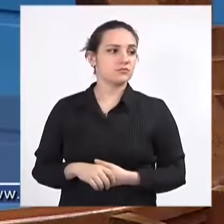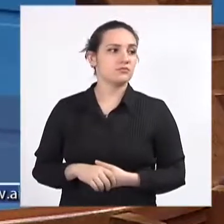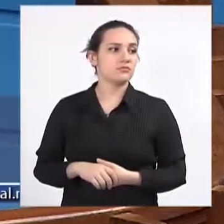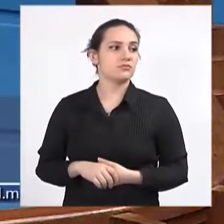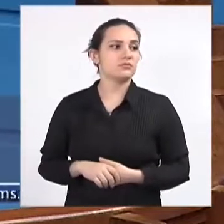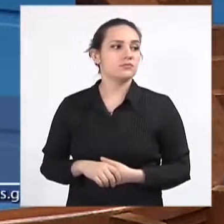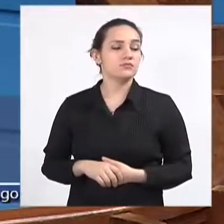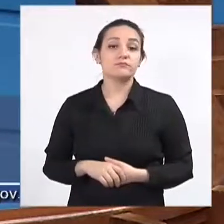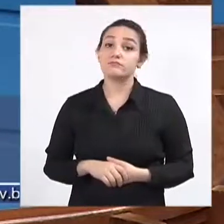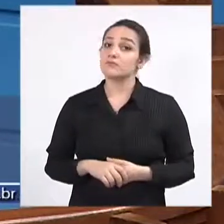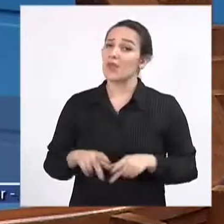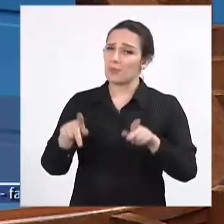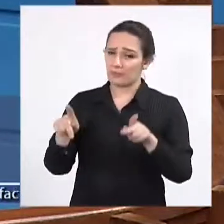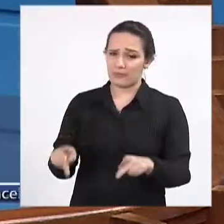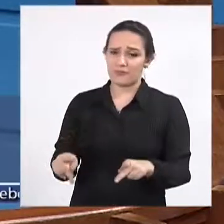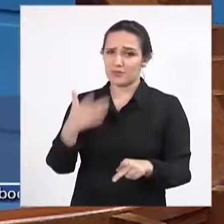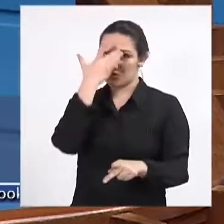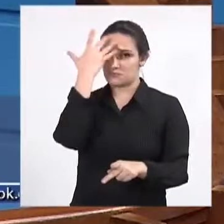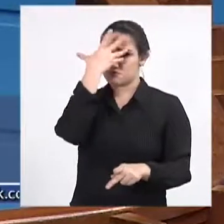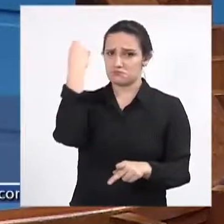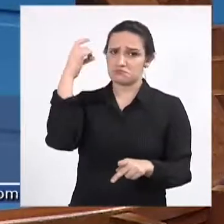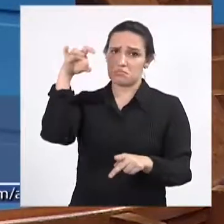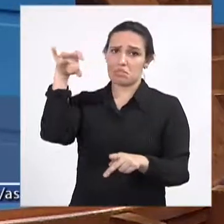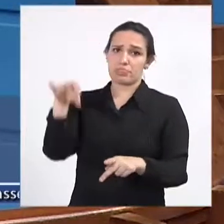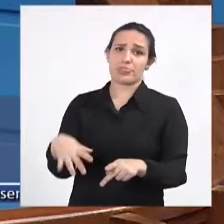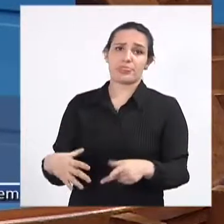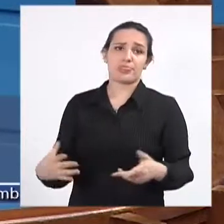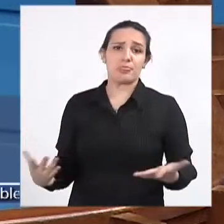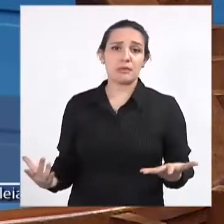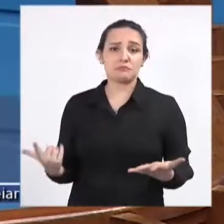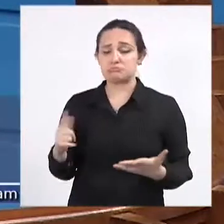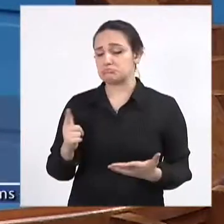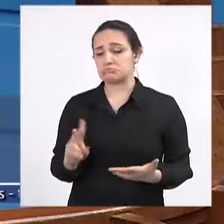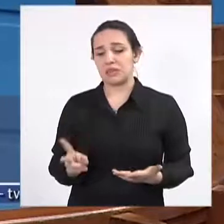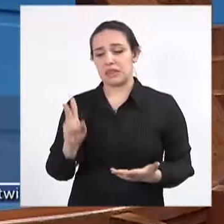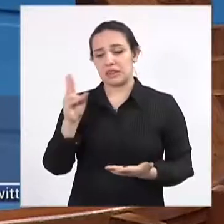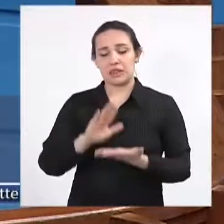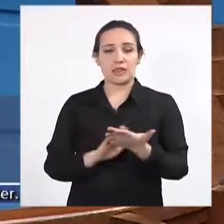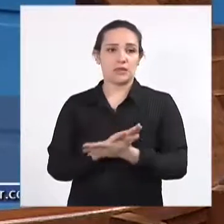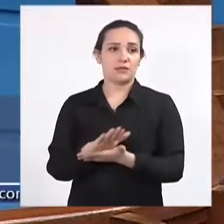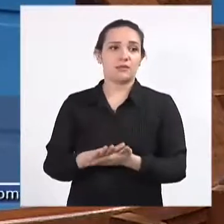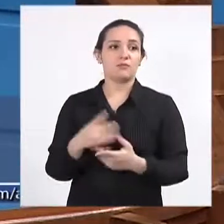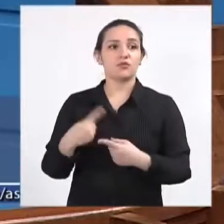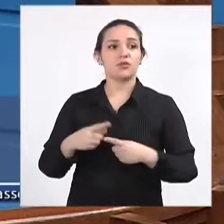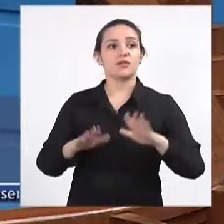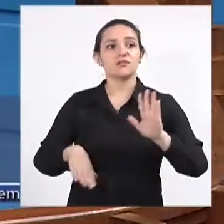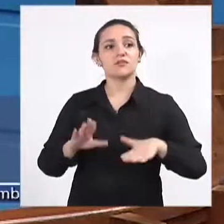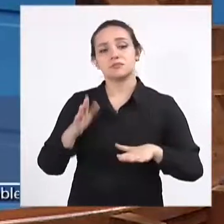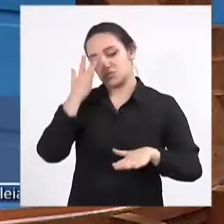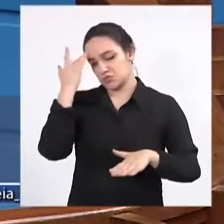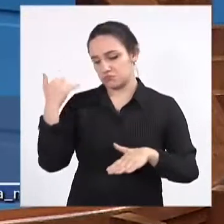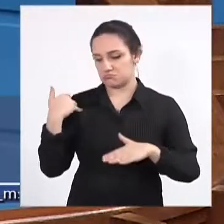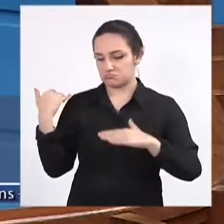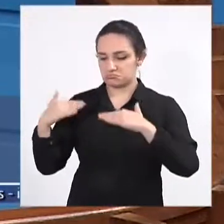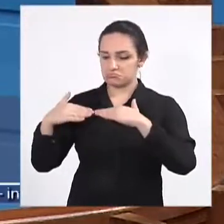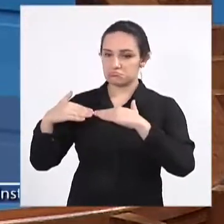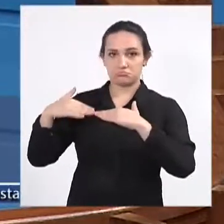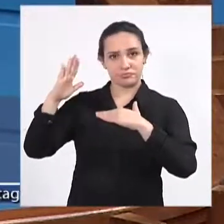é um público bastante esquecido, não é muito valorizado. As pessoas, quando chegam a uma determinada